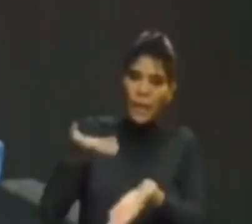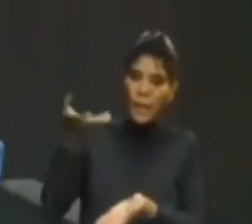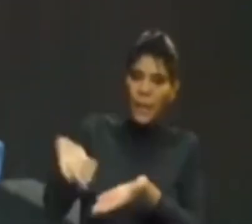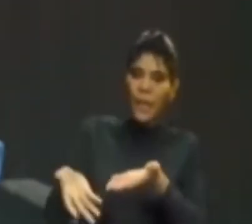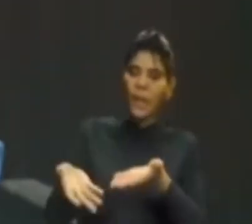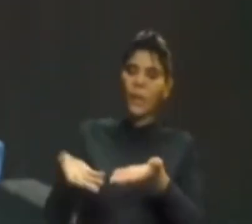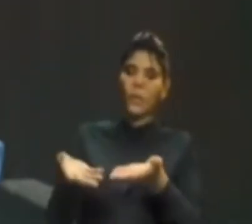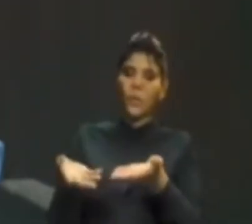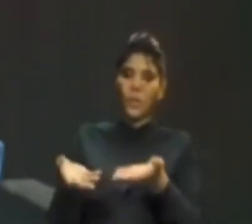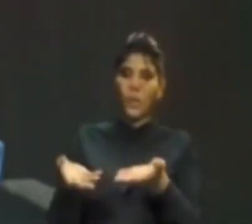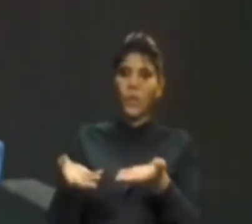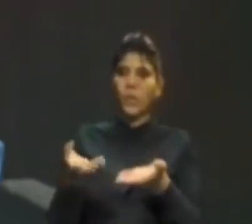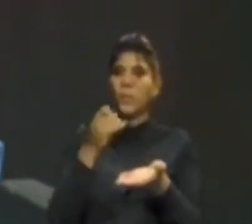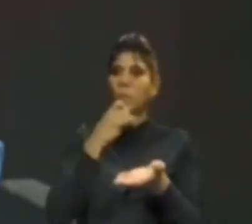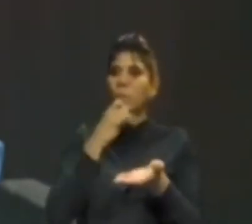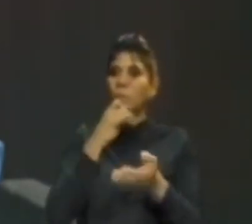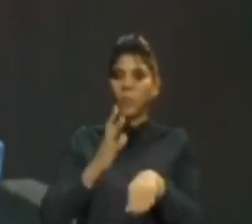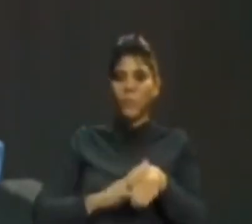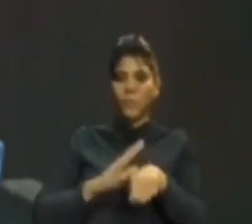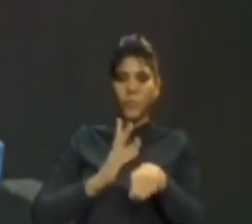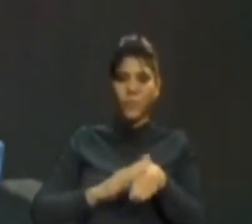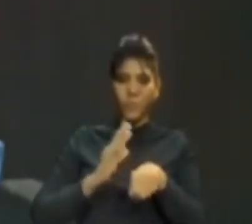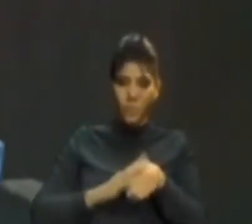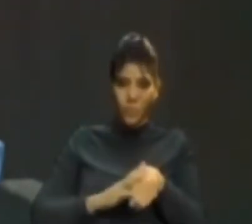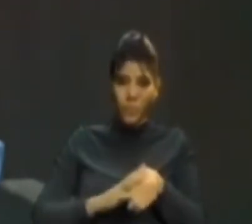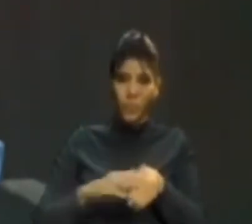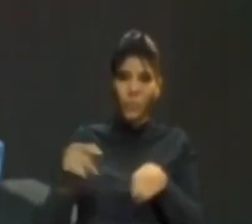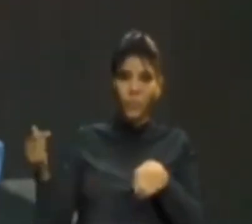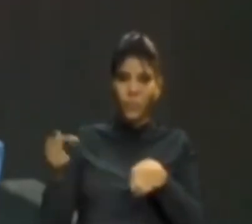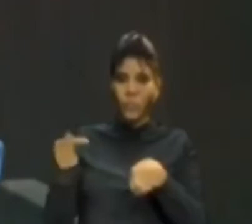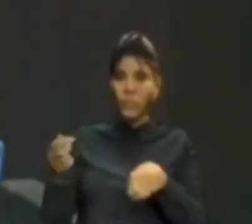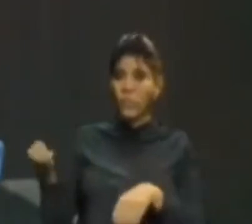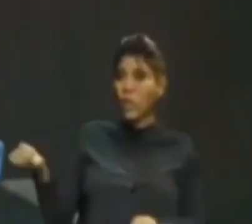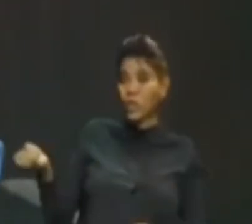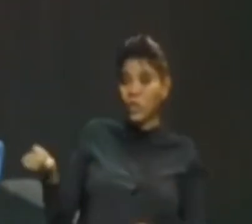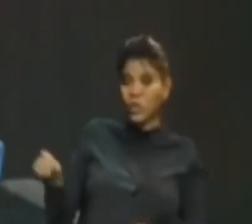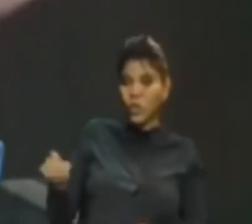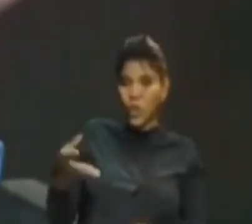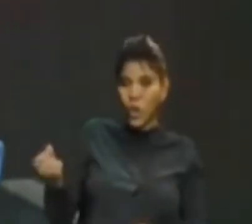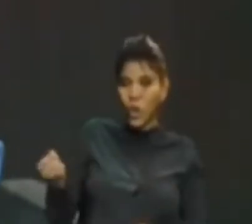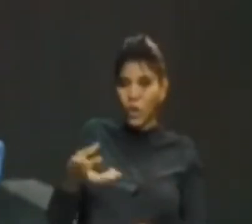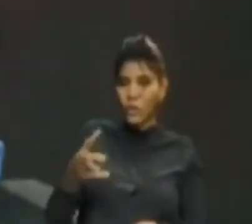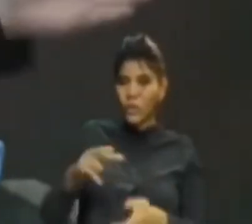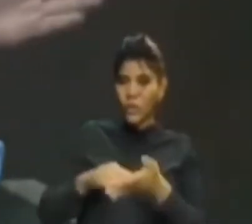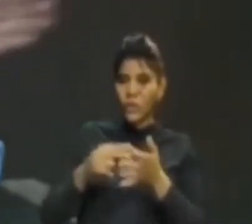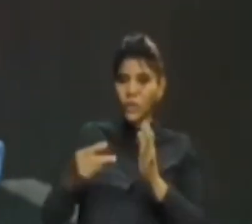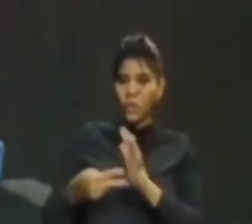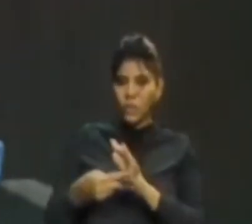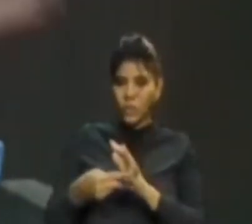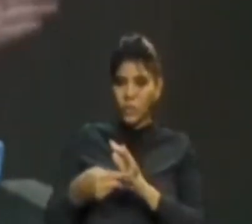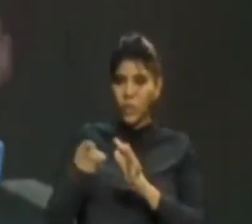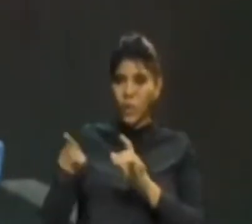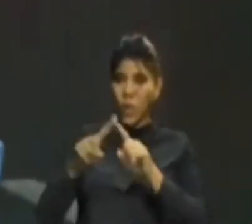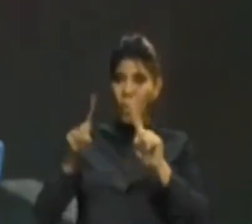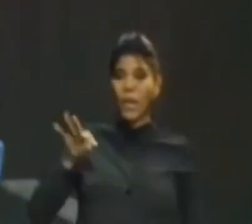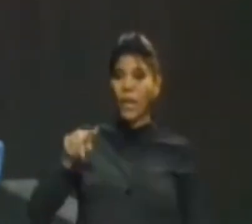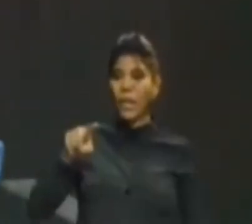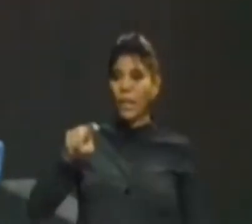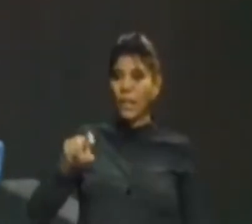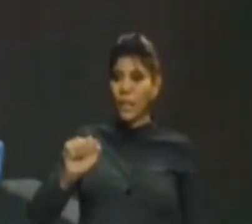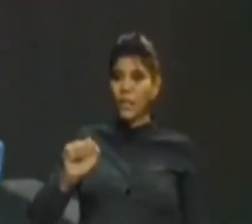que tecnologica mente é ela foi inovadora e inovadoras quer dizer que o plano de saúde ele não vai cobrir porque ele é